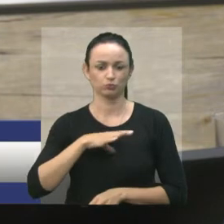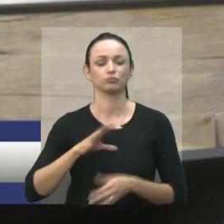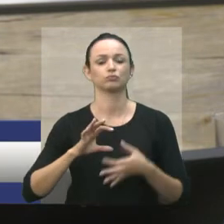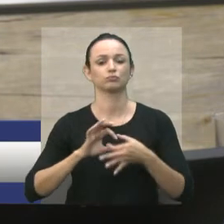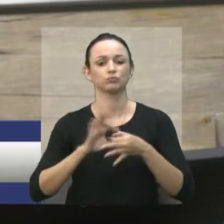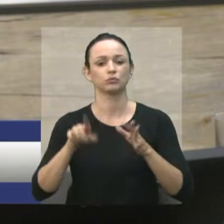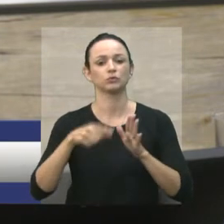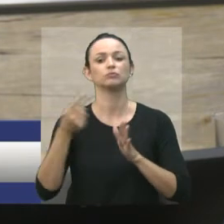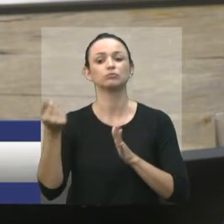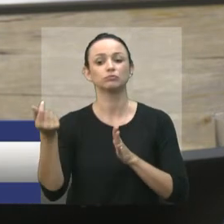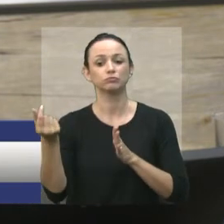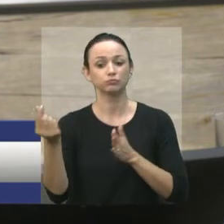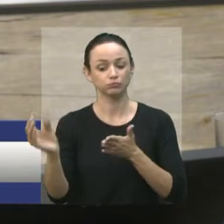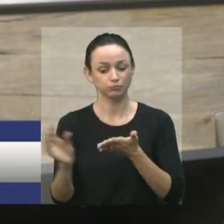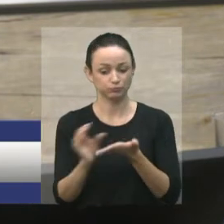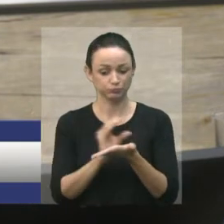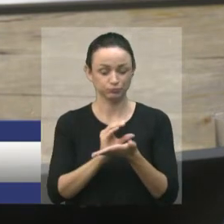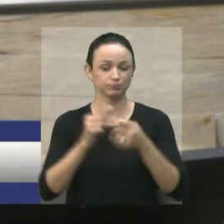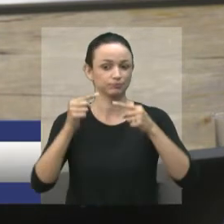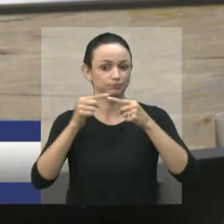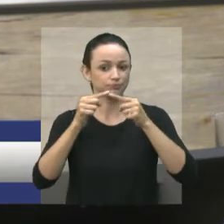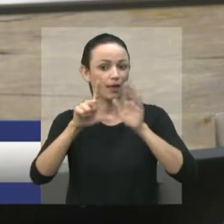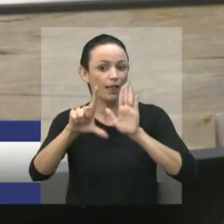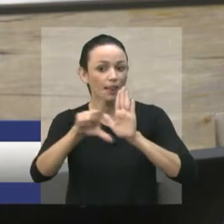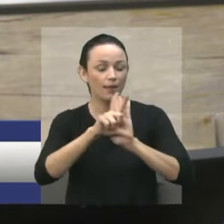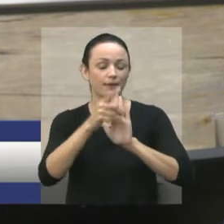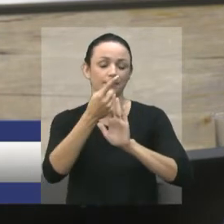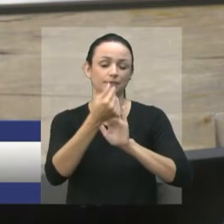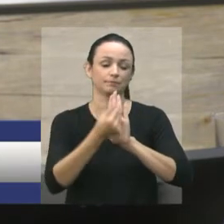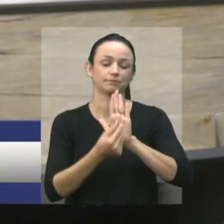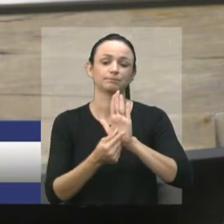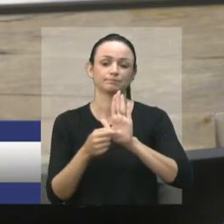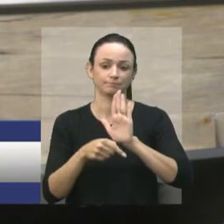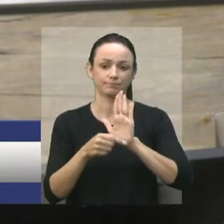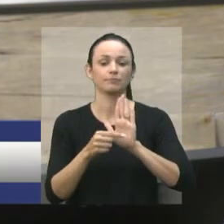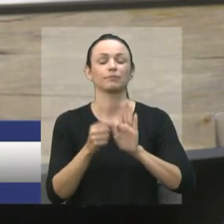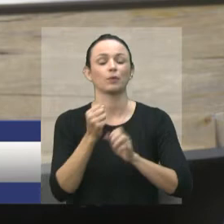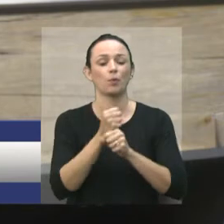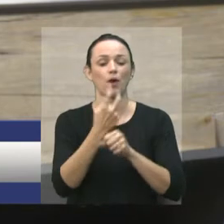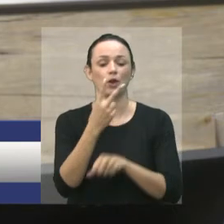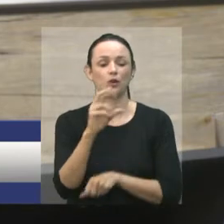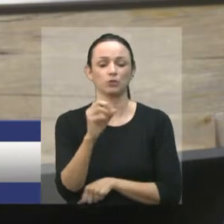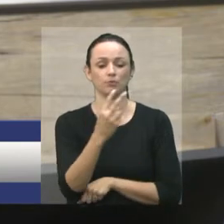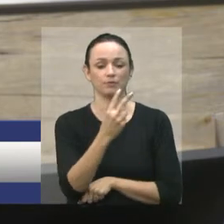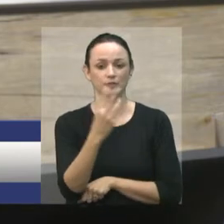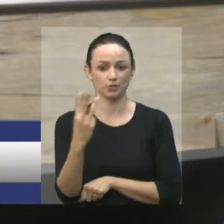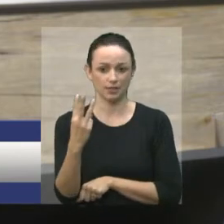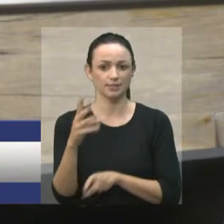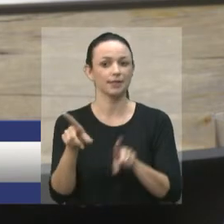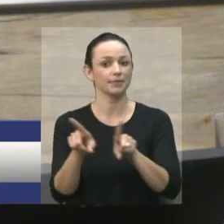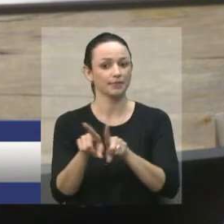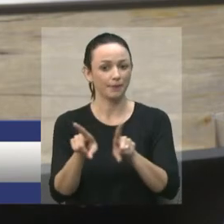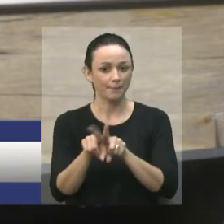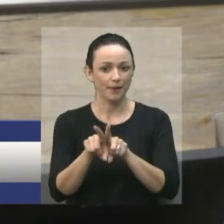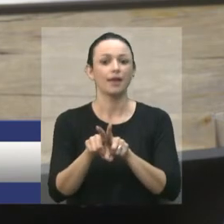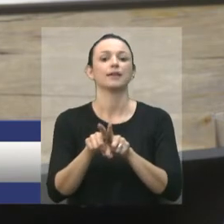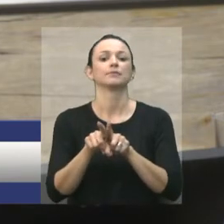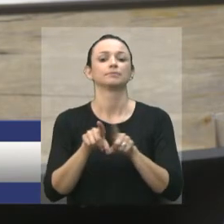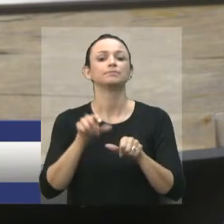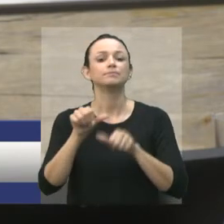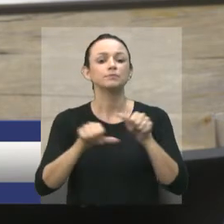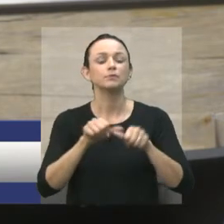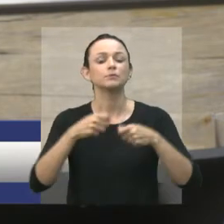os recursos correspondentes na lei orçamentária para o exercício financeiro de 2023, bem como promovidas